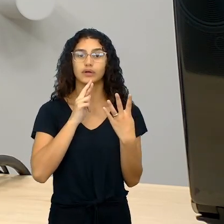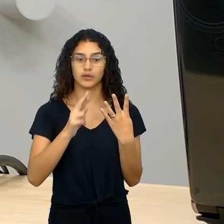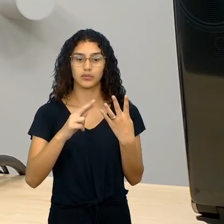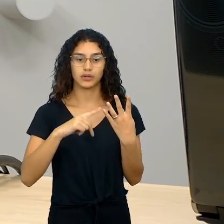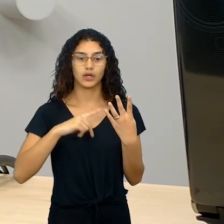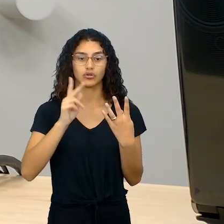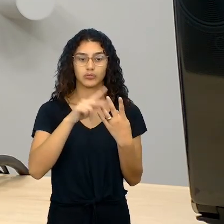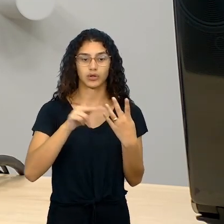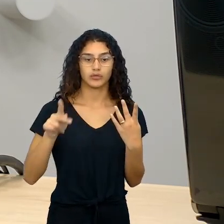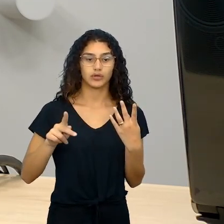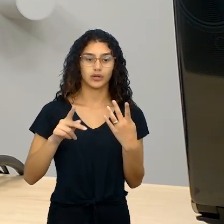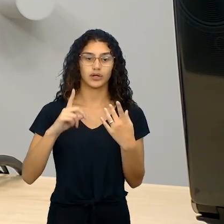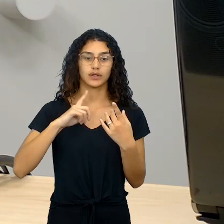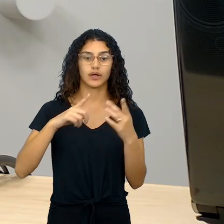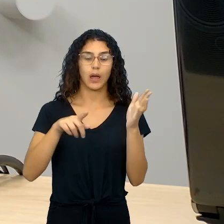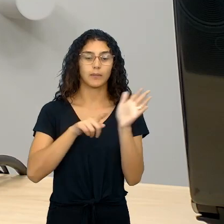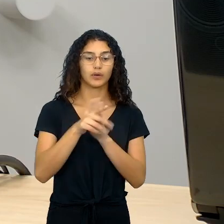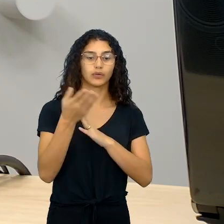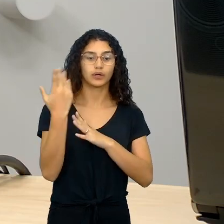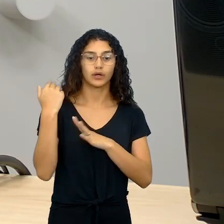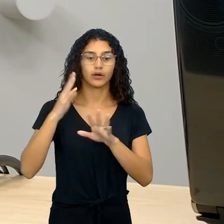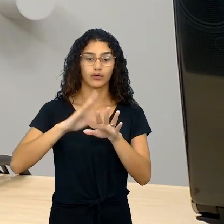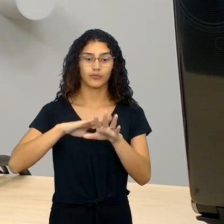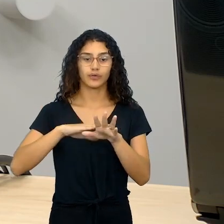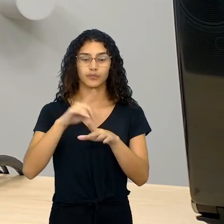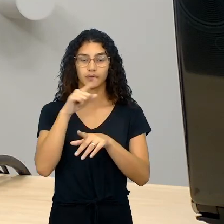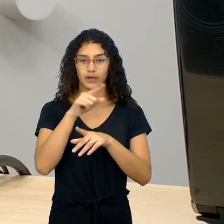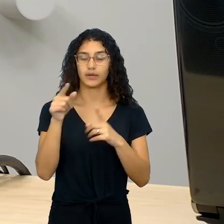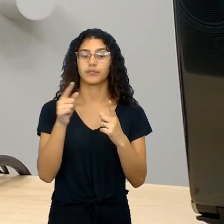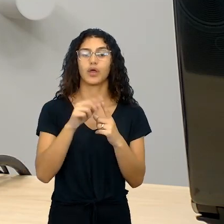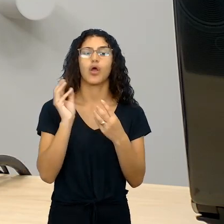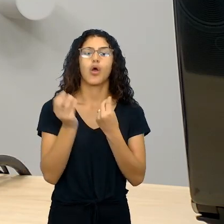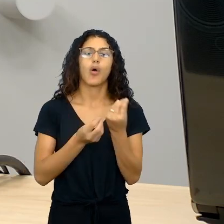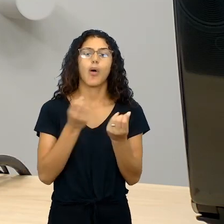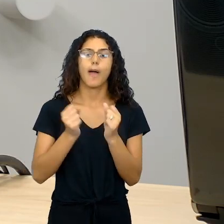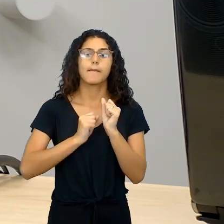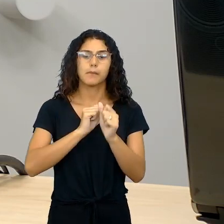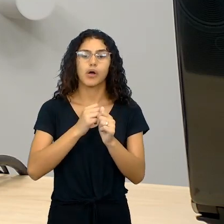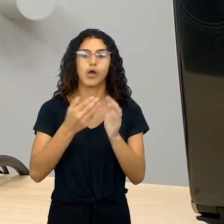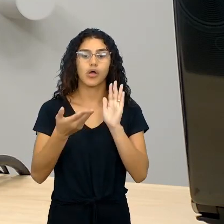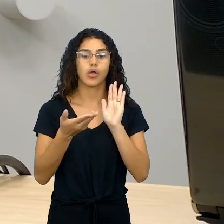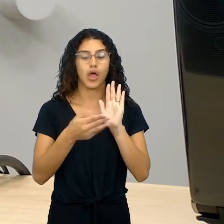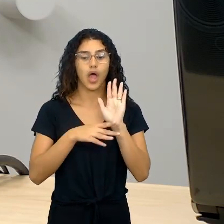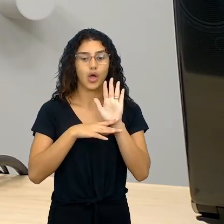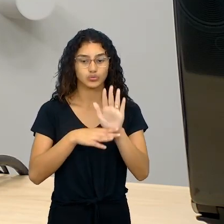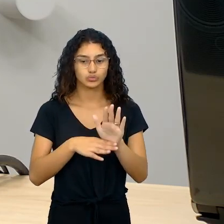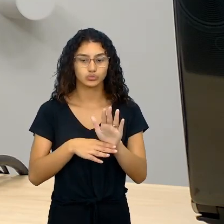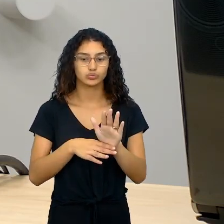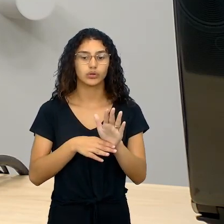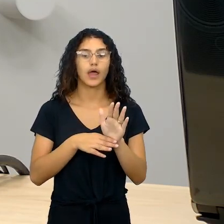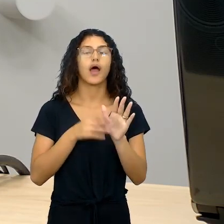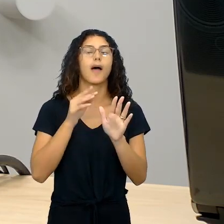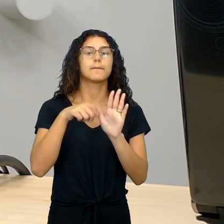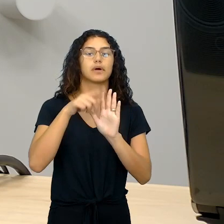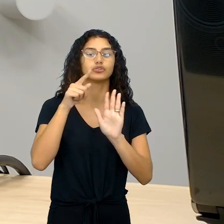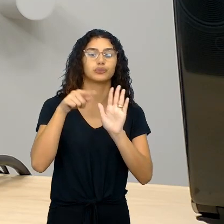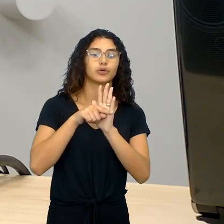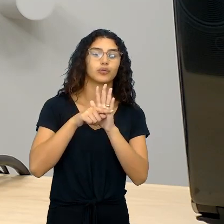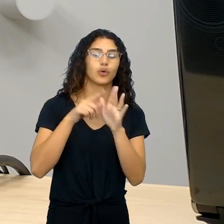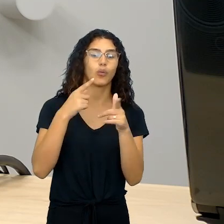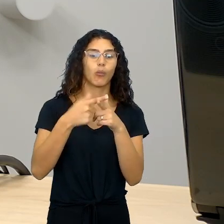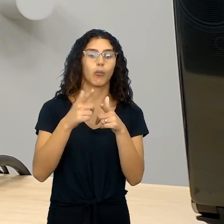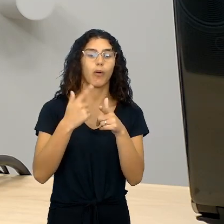aqui de professores sobre a pergunta anterior que você fez para eles, né? Como você pode colaborar para reduzir as